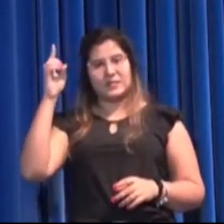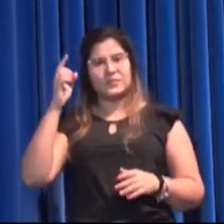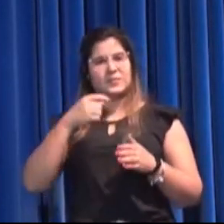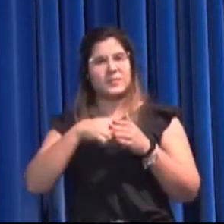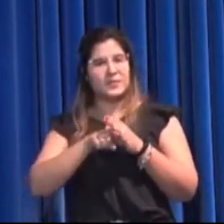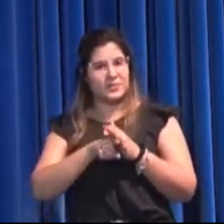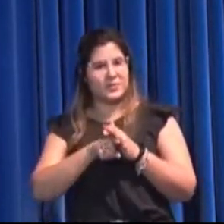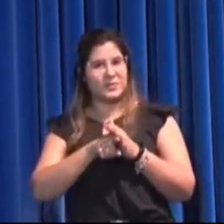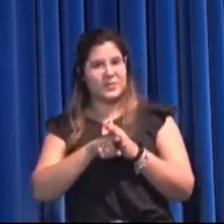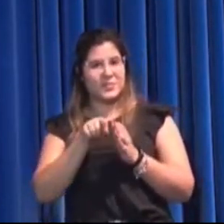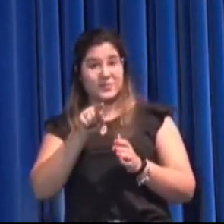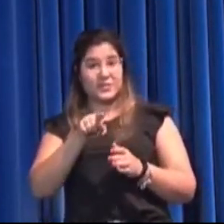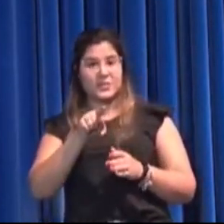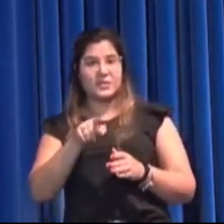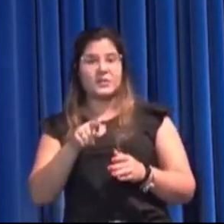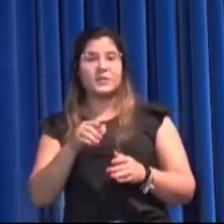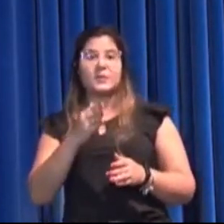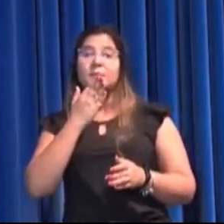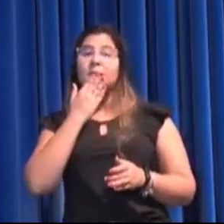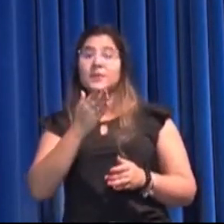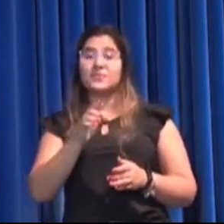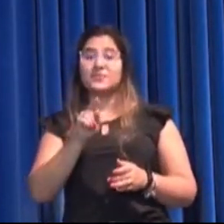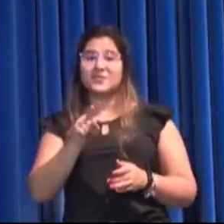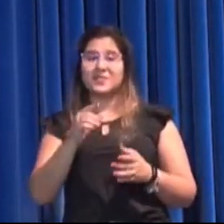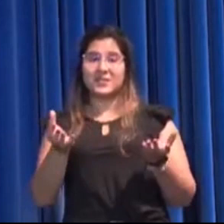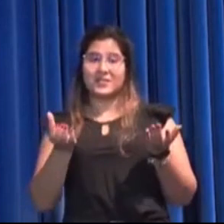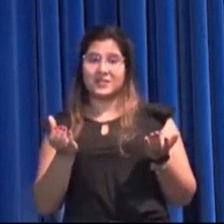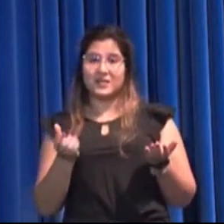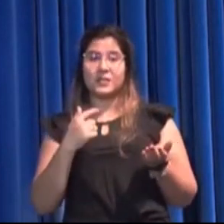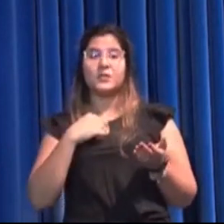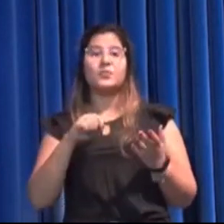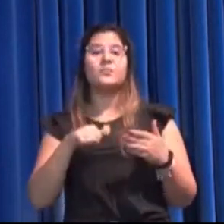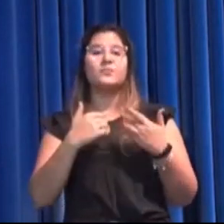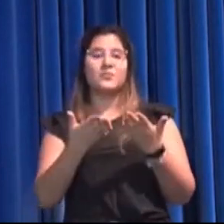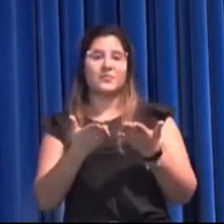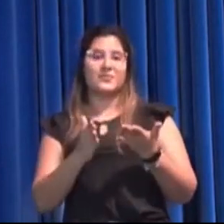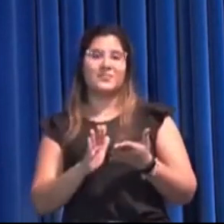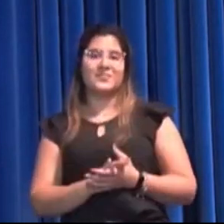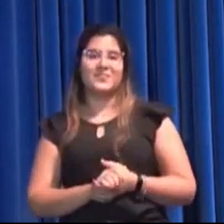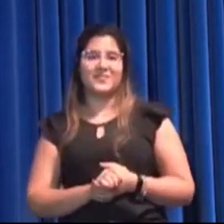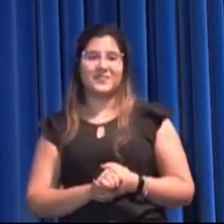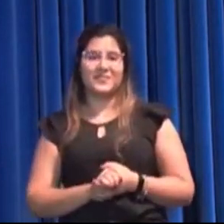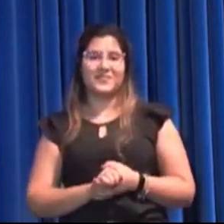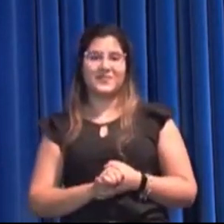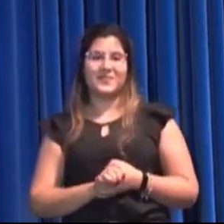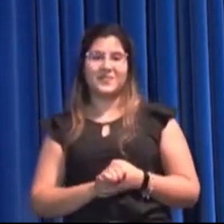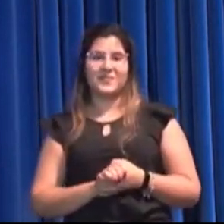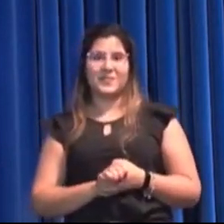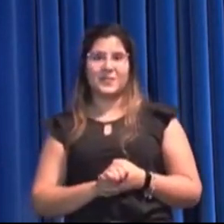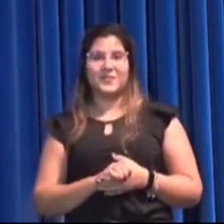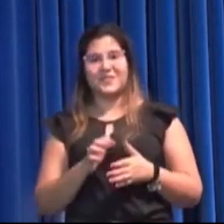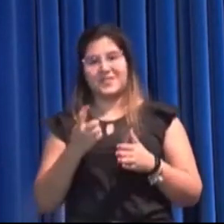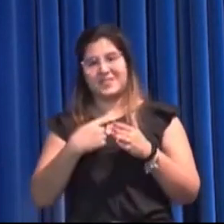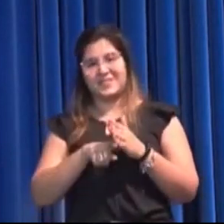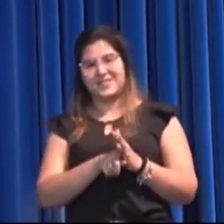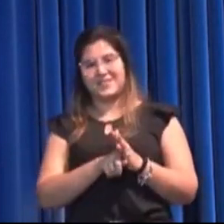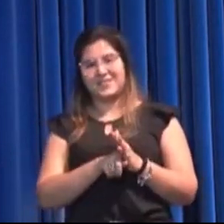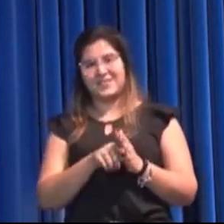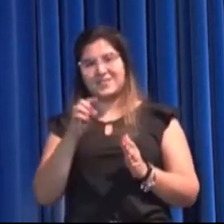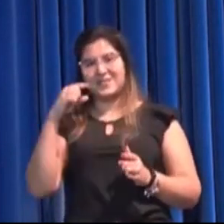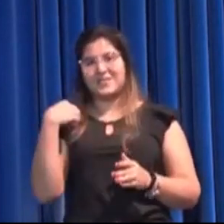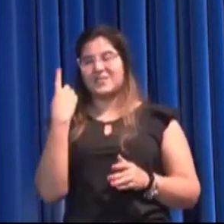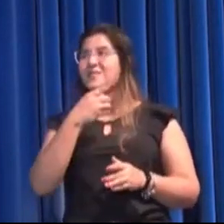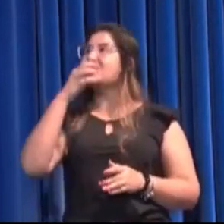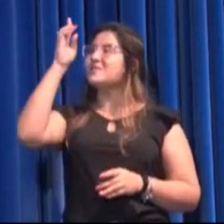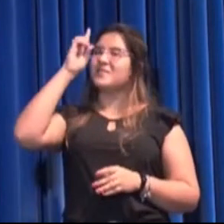você ou para mim: pede o que queres que eu te dê. Olha a pergunta que o nosso Deus